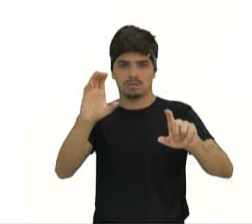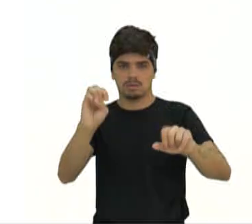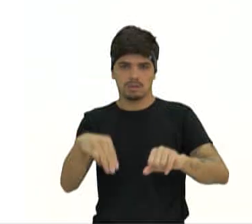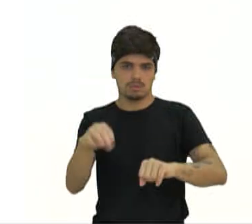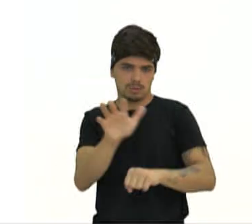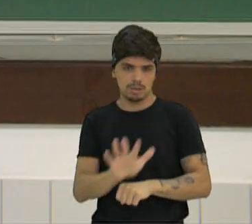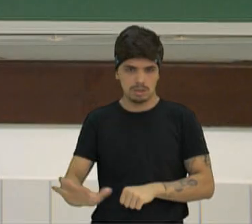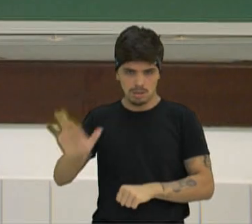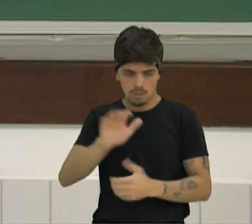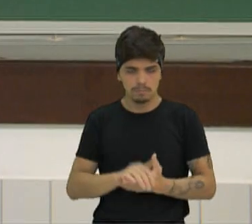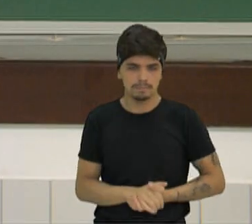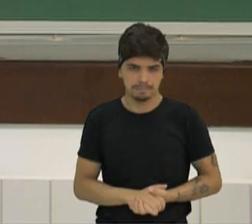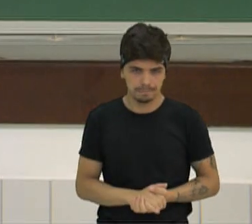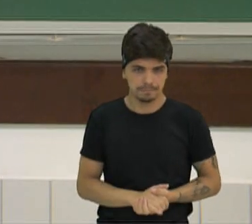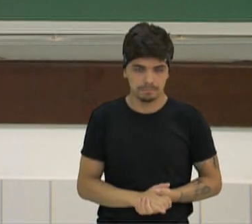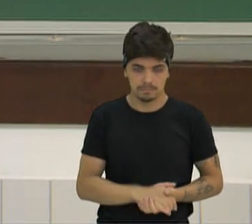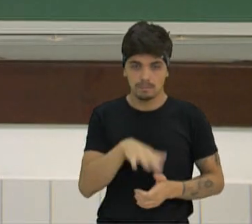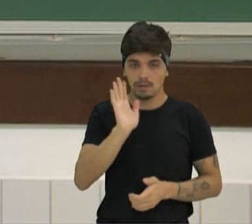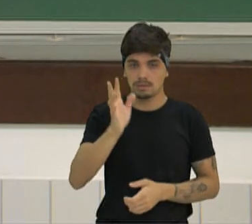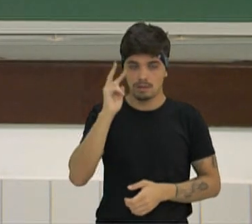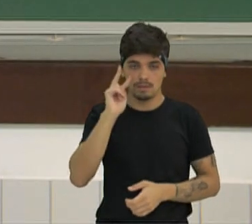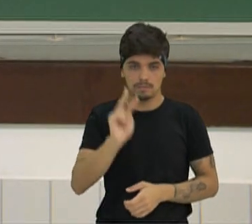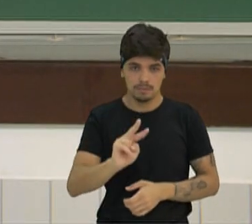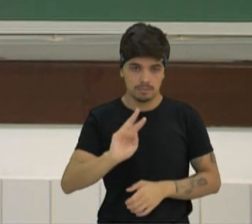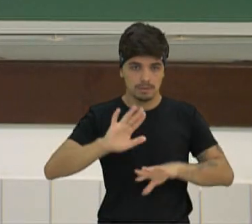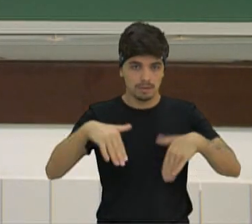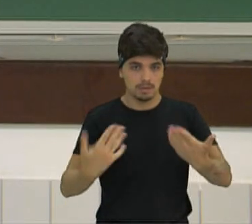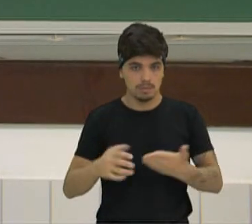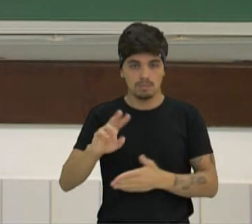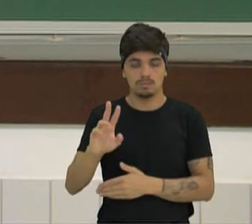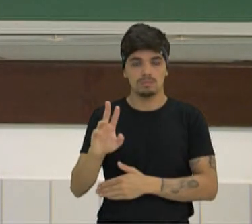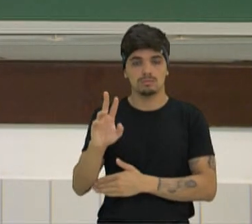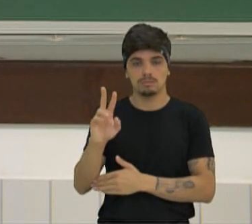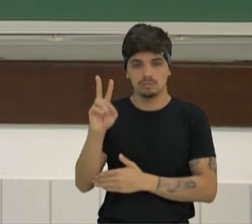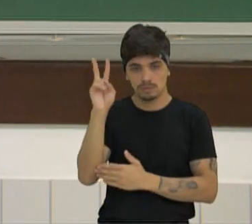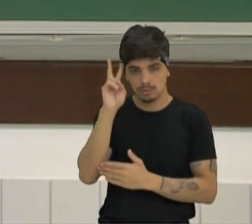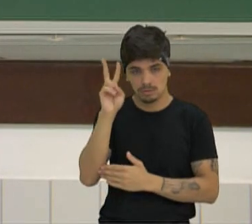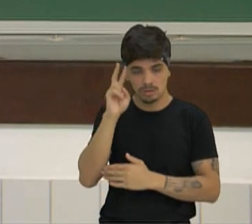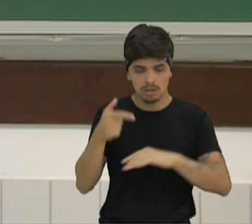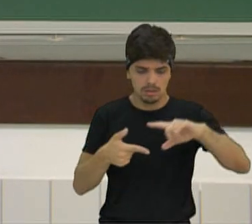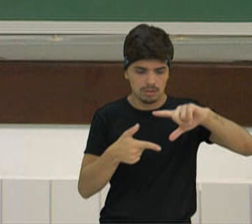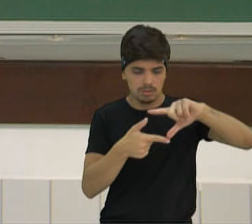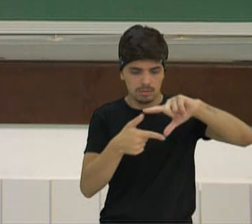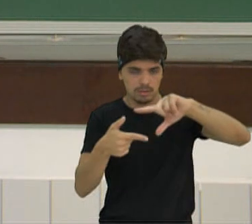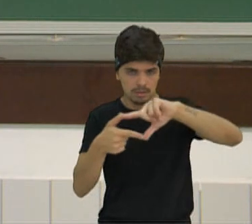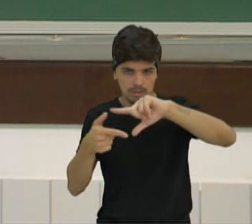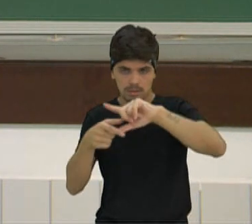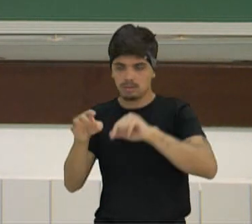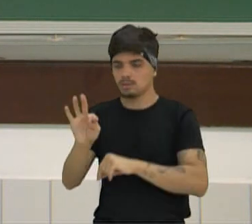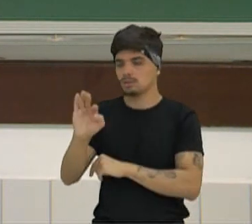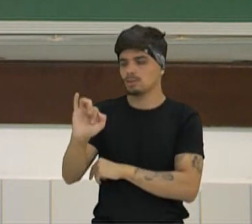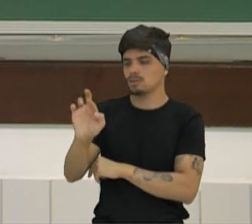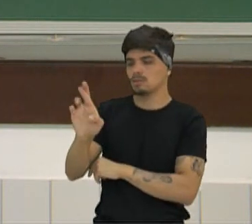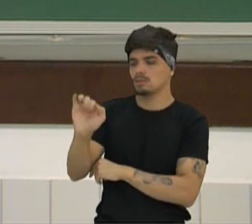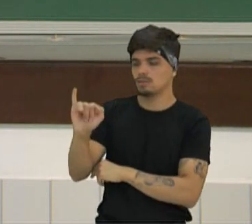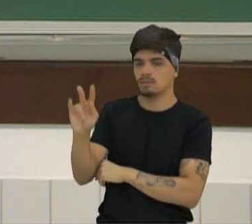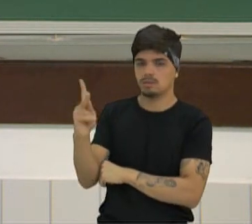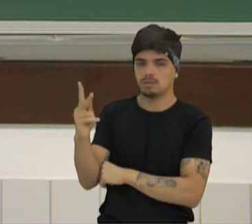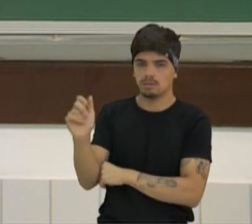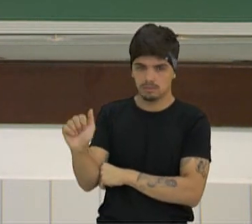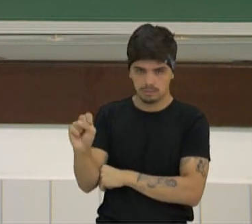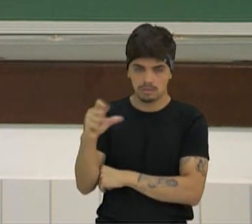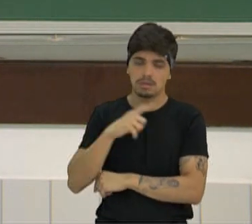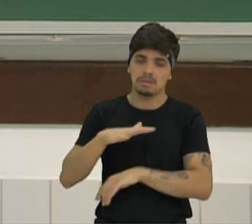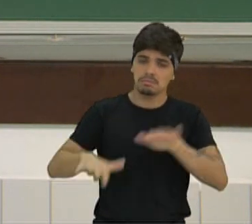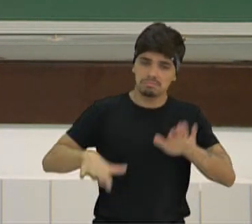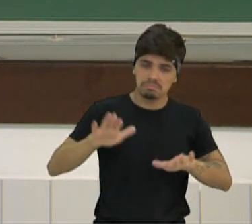Então como nós já havíamos dito a tirinha é uma história em quadrinhos em quadrinhos bem curtinha geralmente ela tem